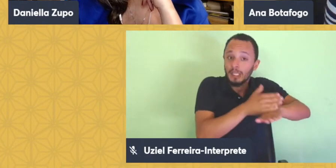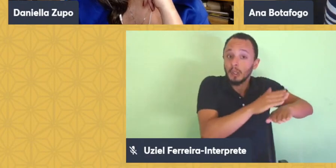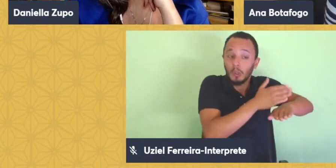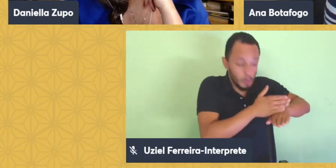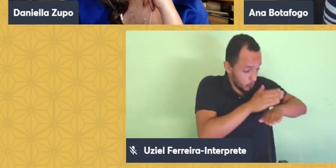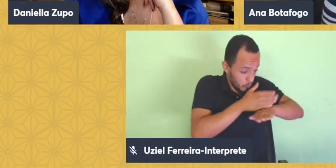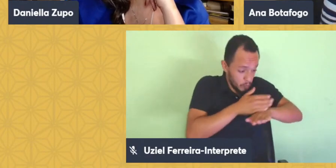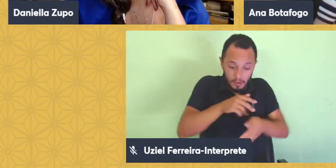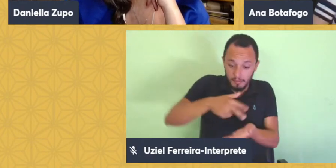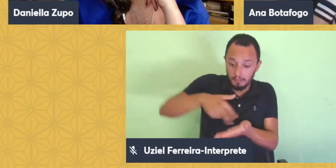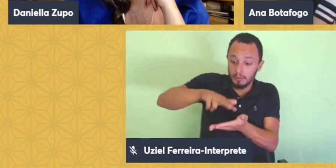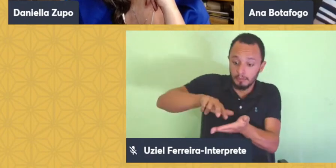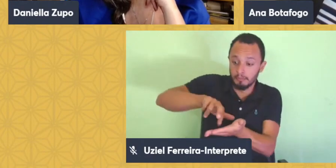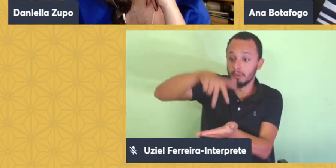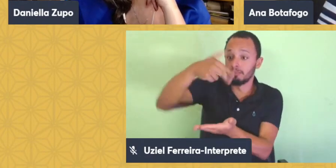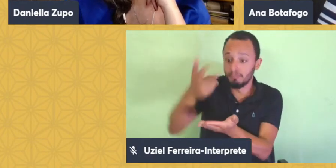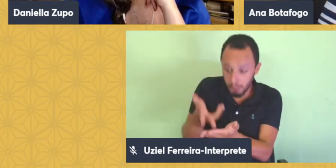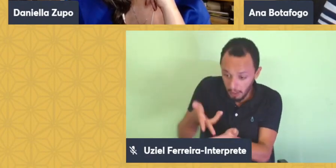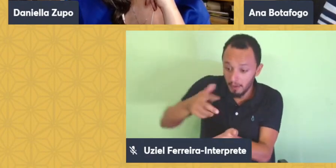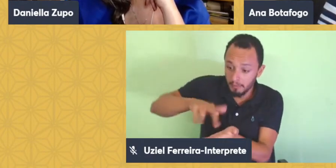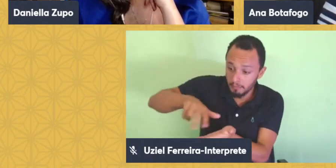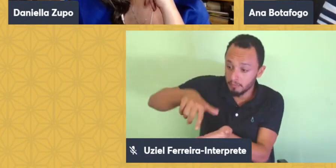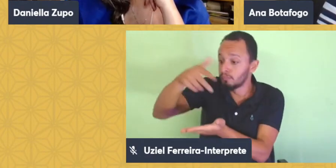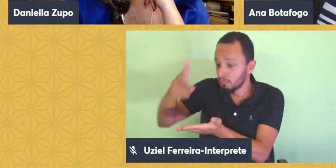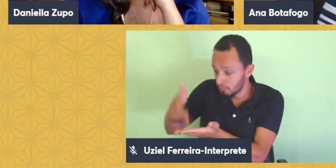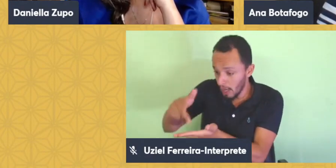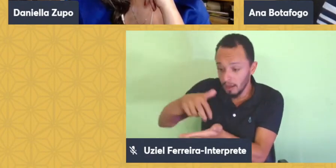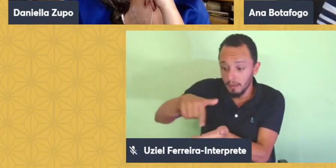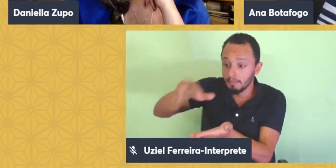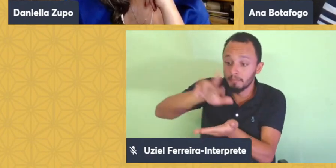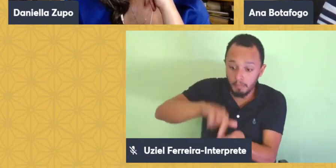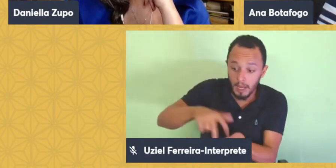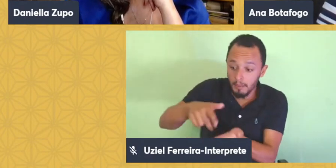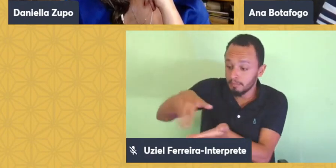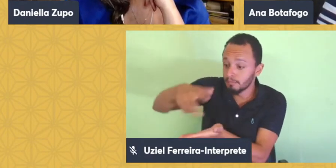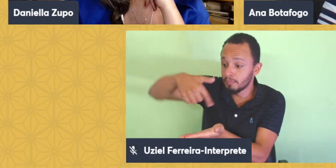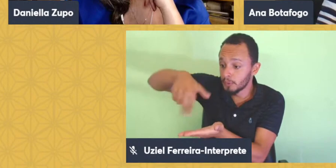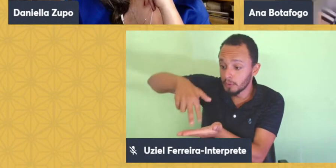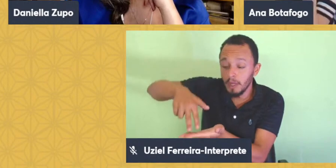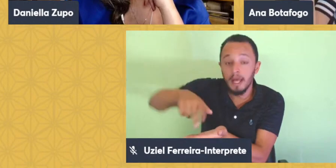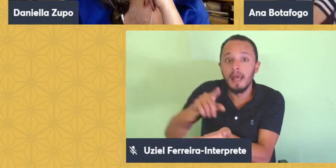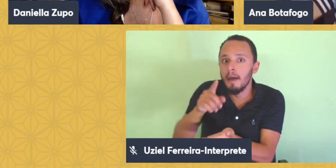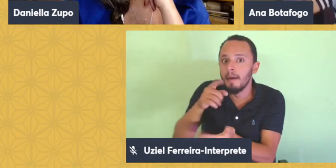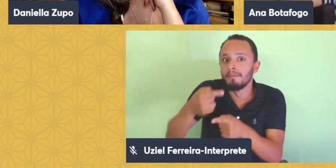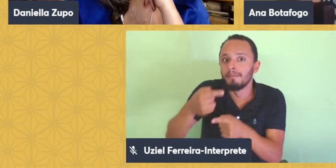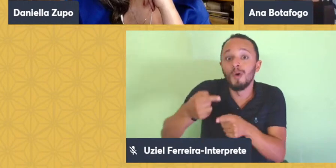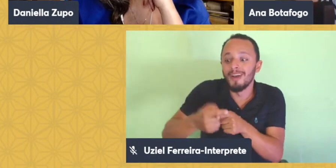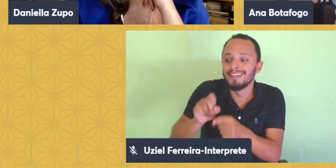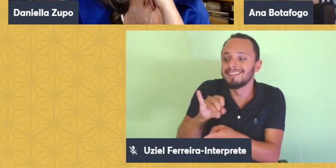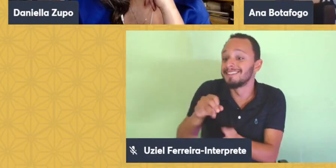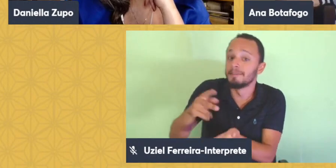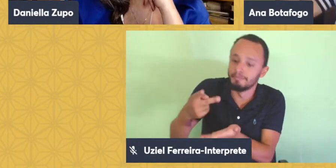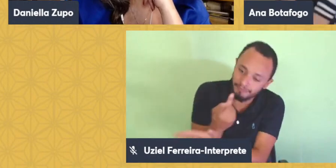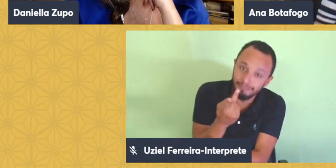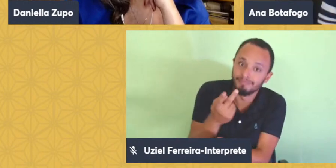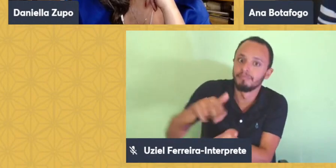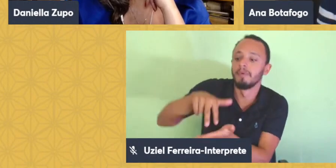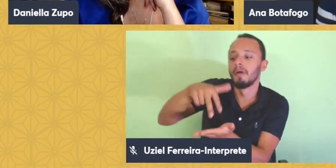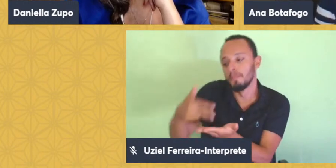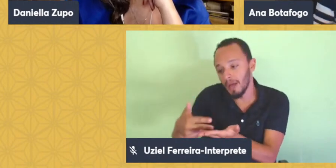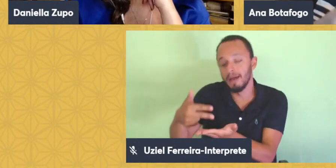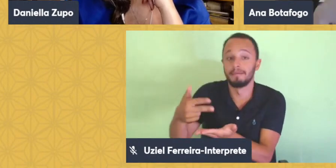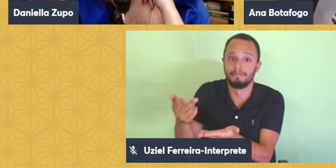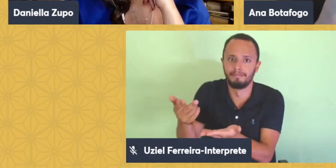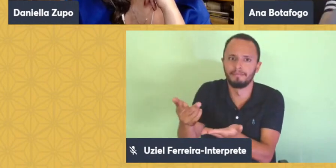teria visto que não era possível porque a saúde mental é fundamental para se chegar também a uma